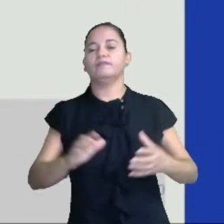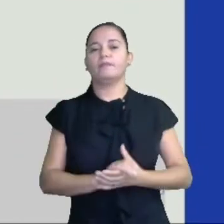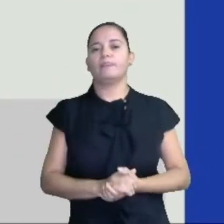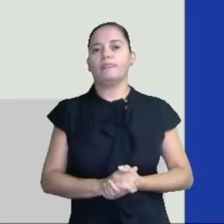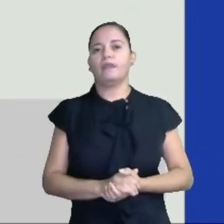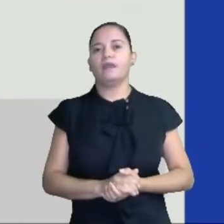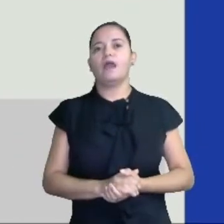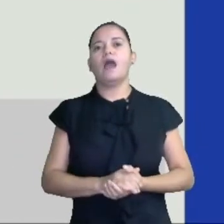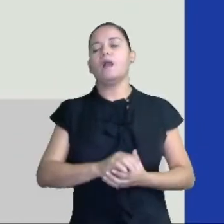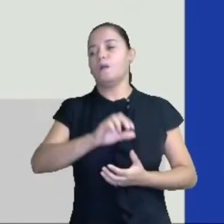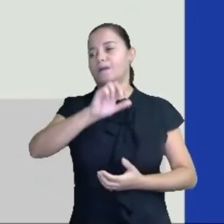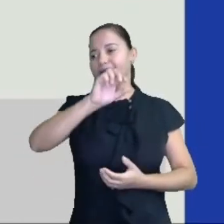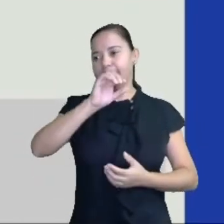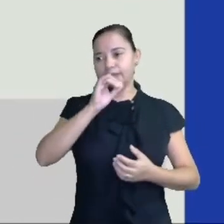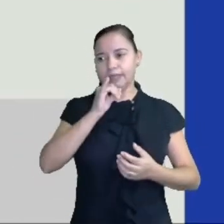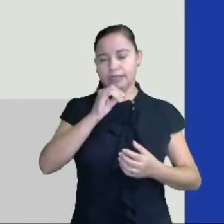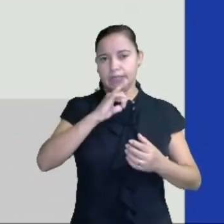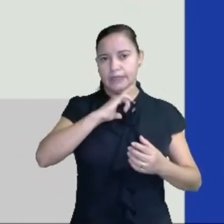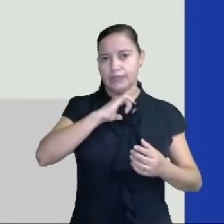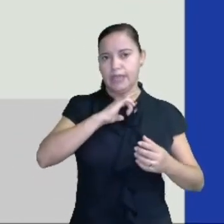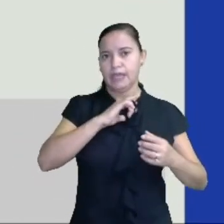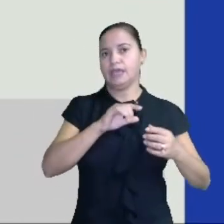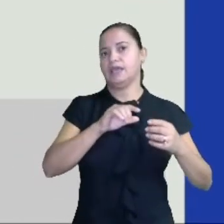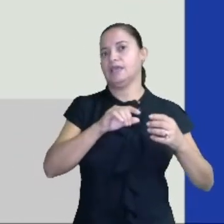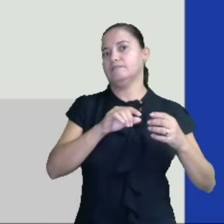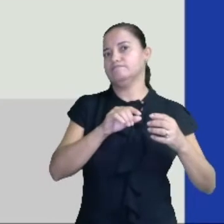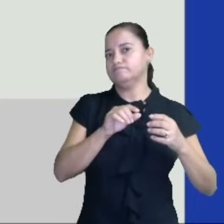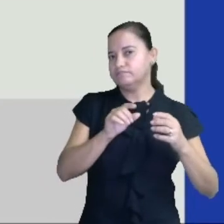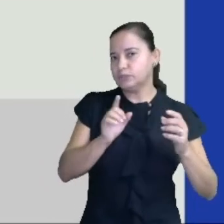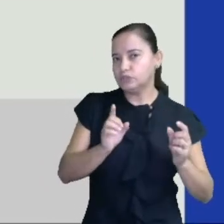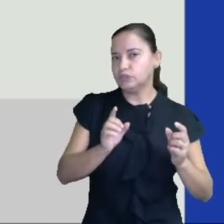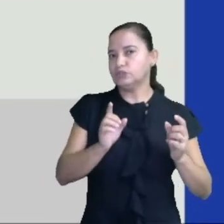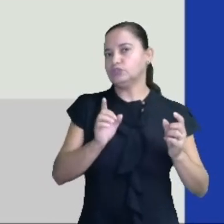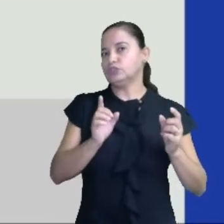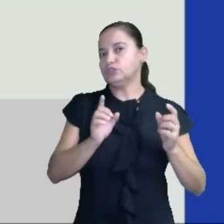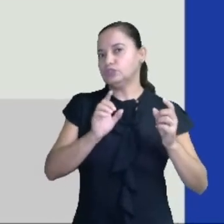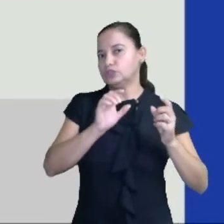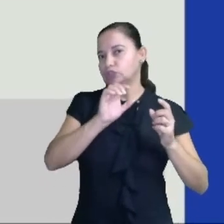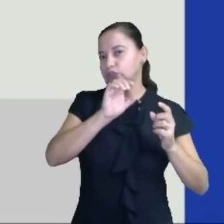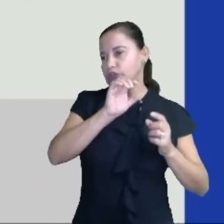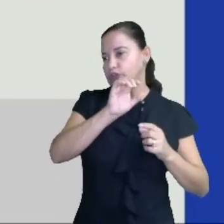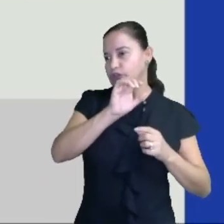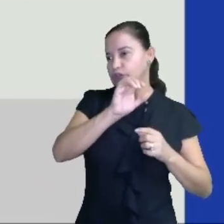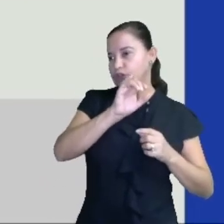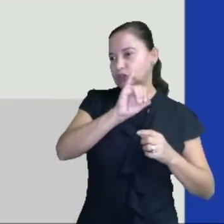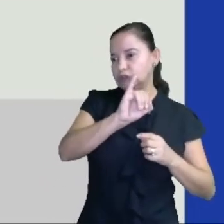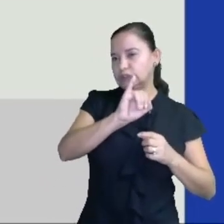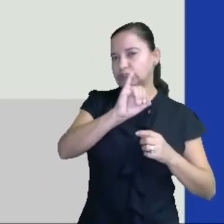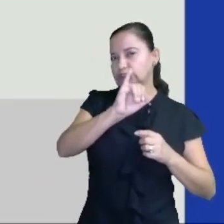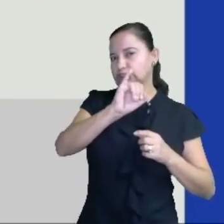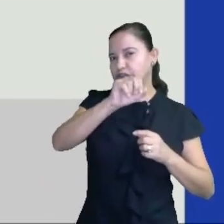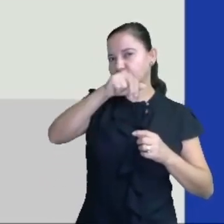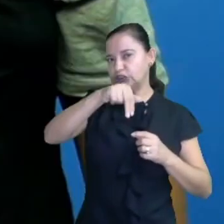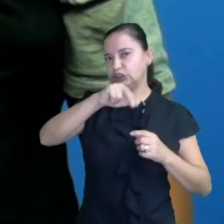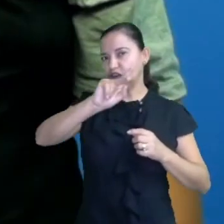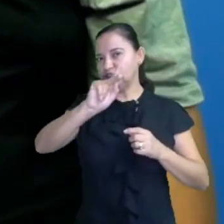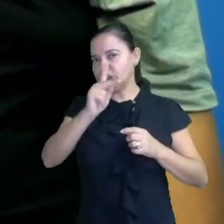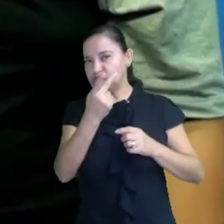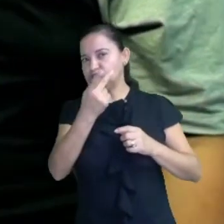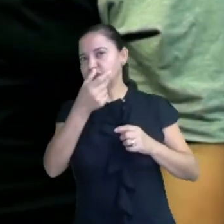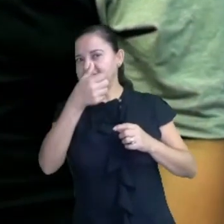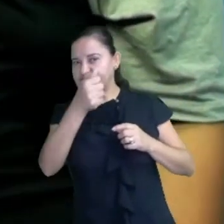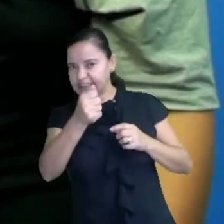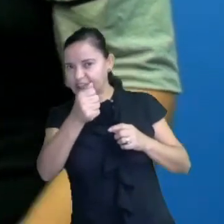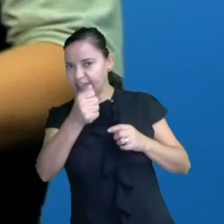sufixo inha. Aqui temos a avózinha. Esse sufixo